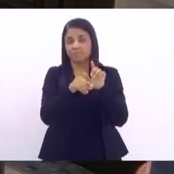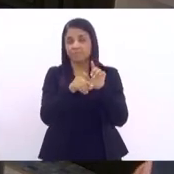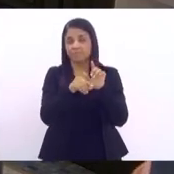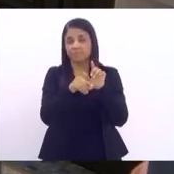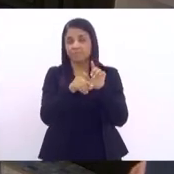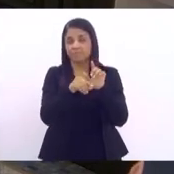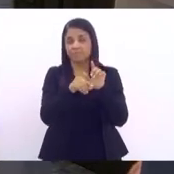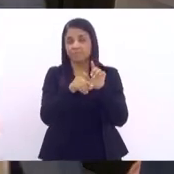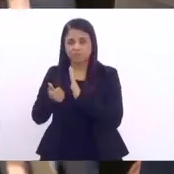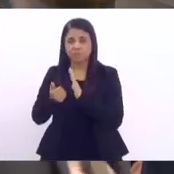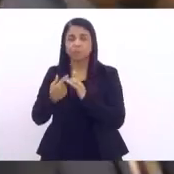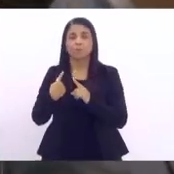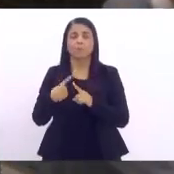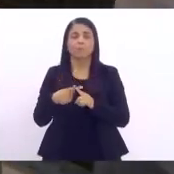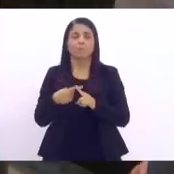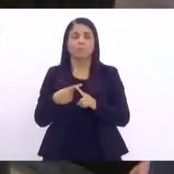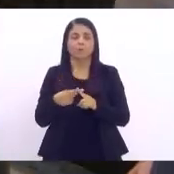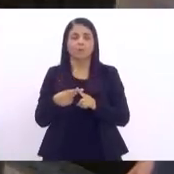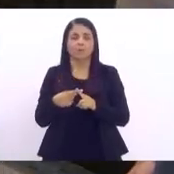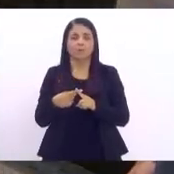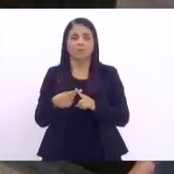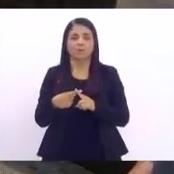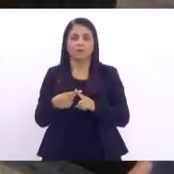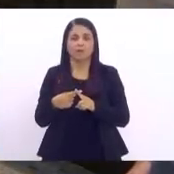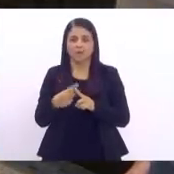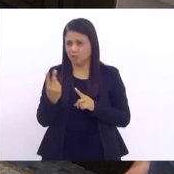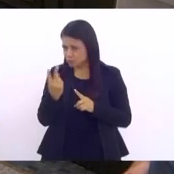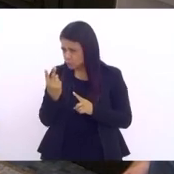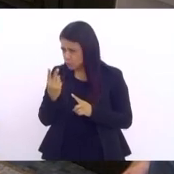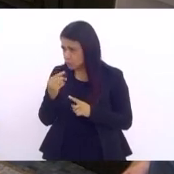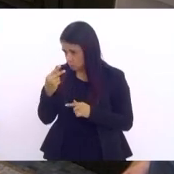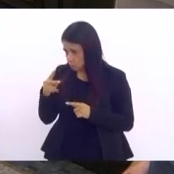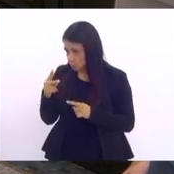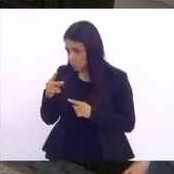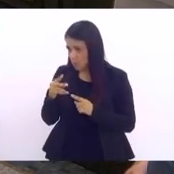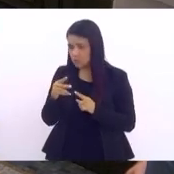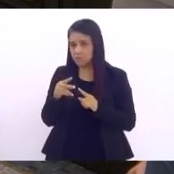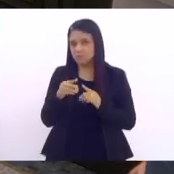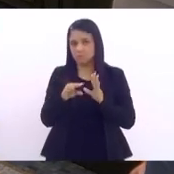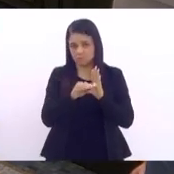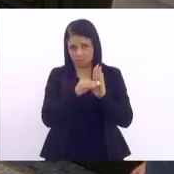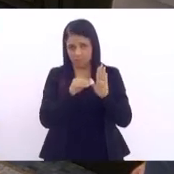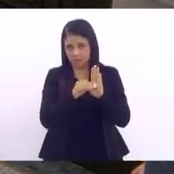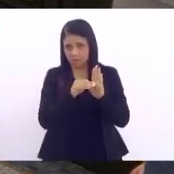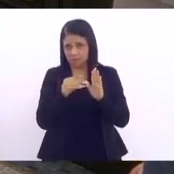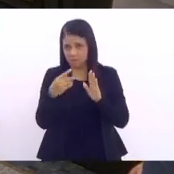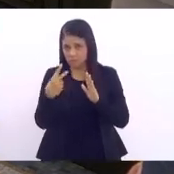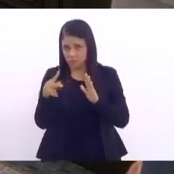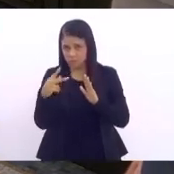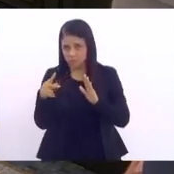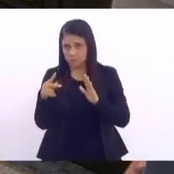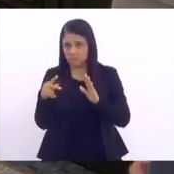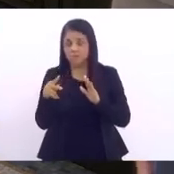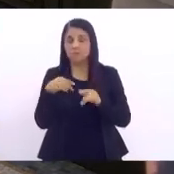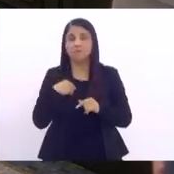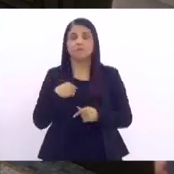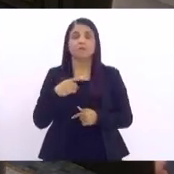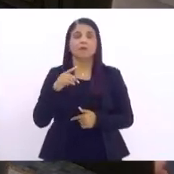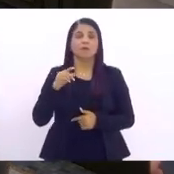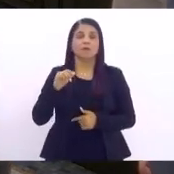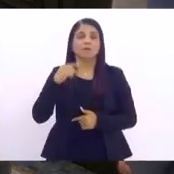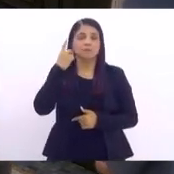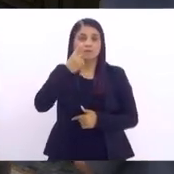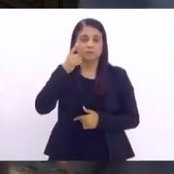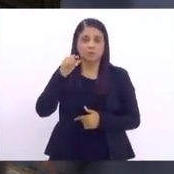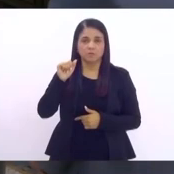Vossa Excelência, as duas? Sim, são duas que eu fiz. Porque o deputado Alan Lopes assumiu o compromisso,